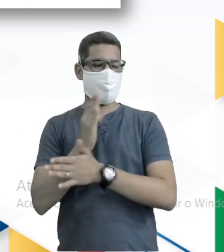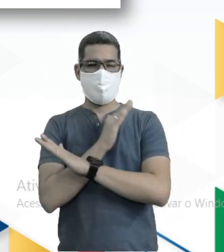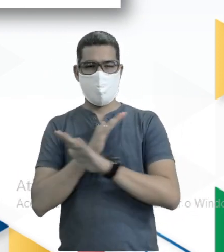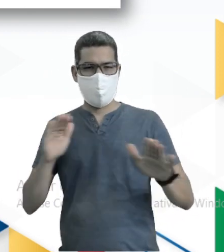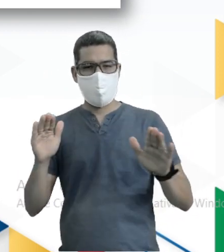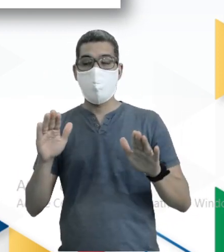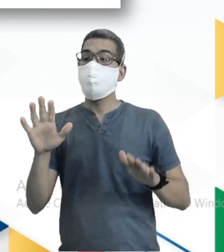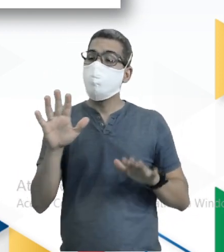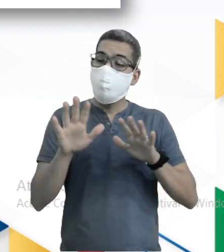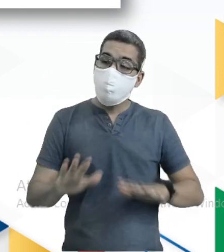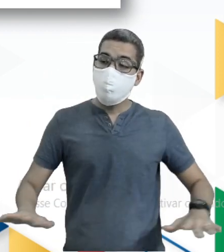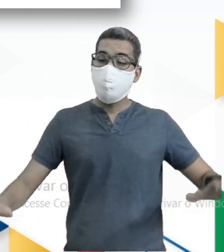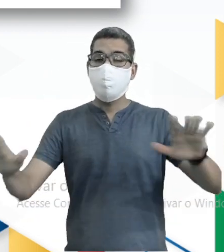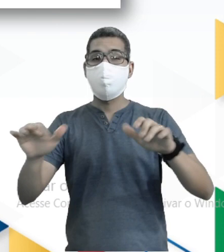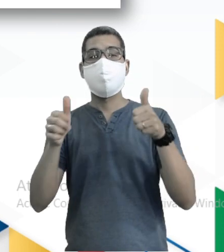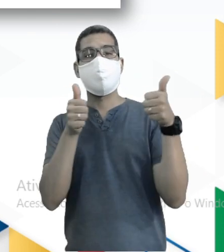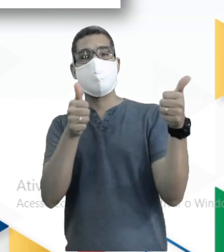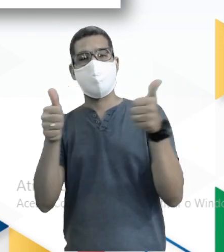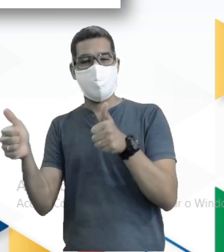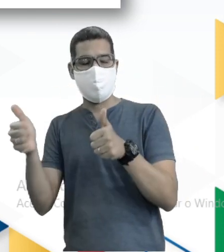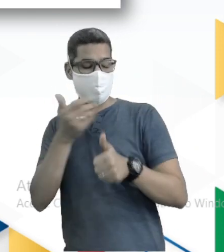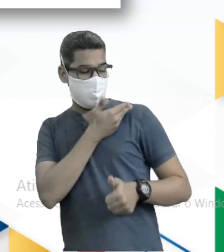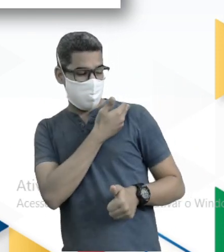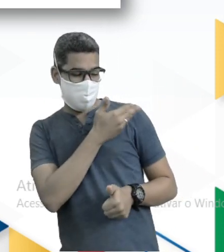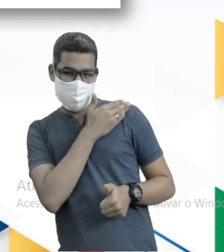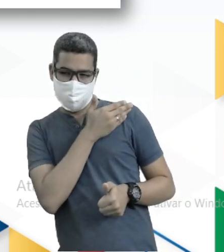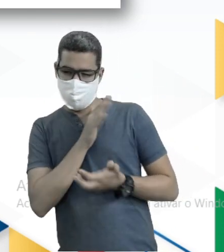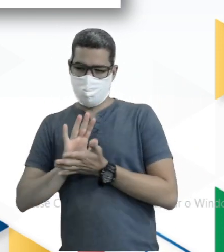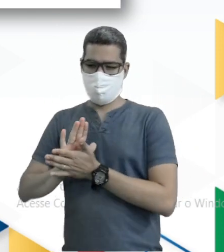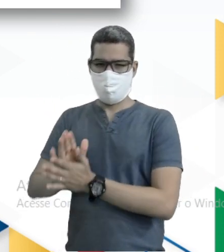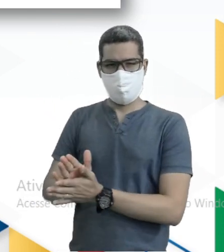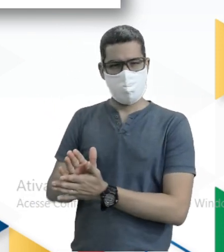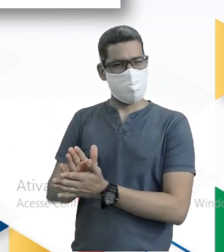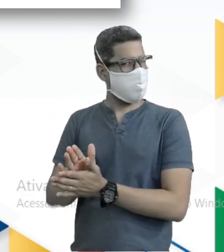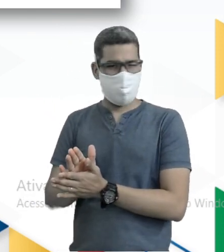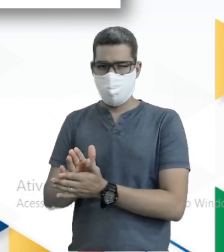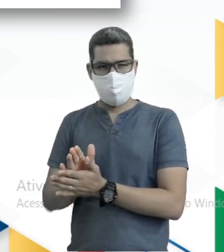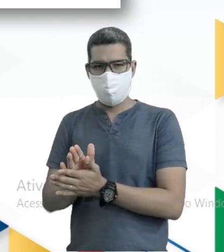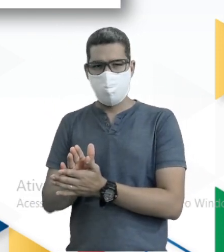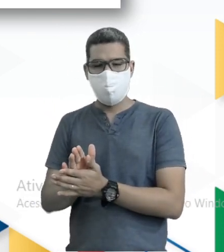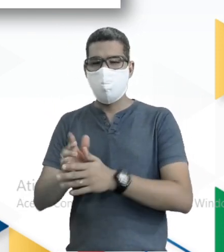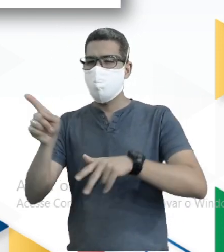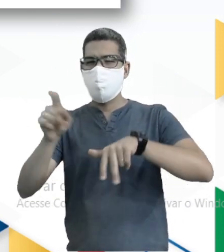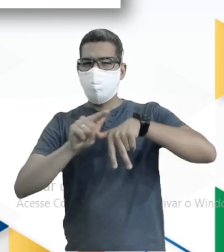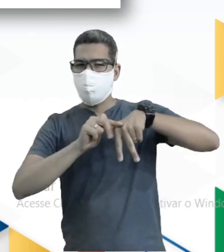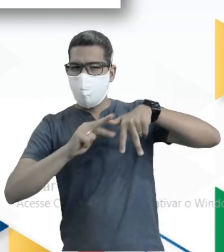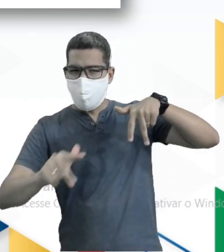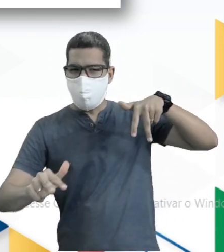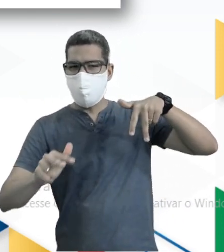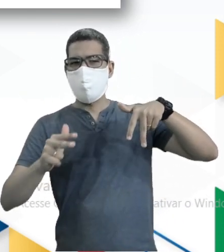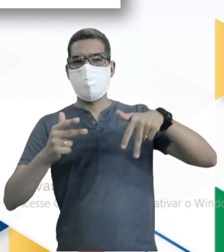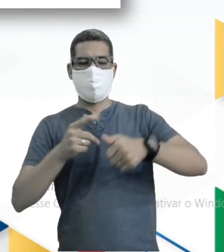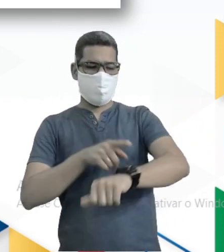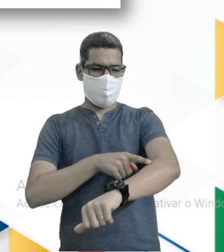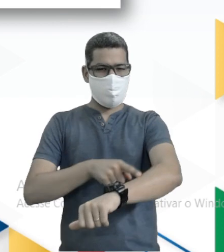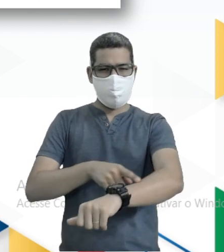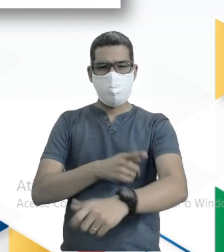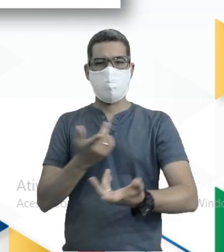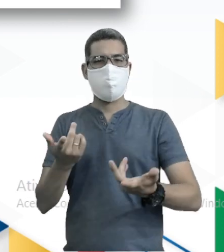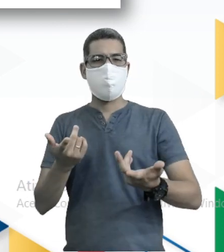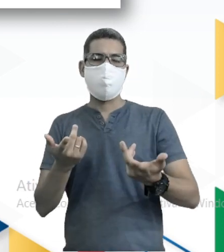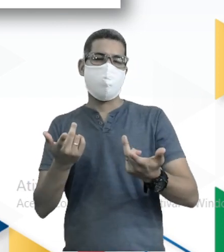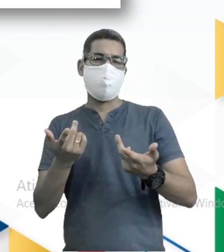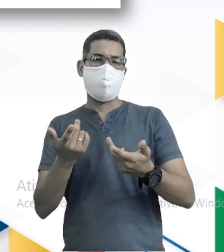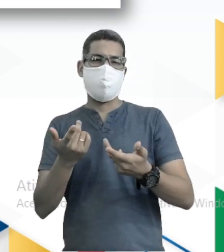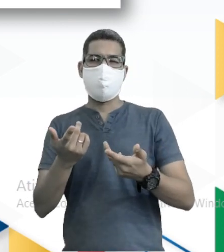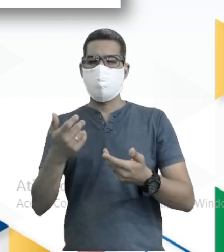de todos sem preconceitos de origem, raça, sexo, cor, idade, de